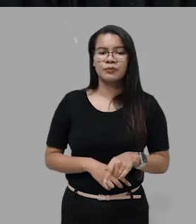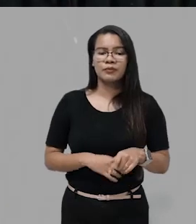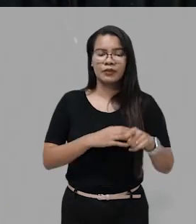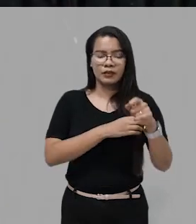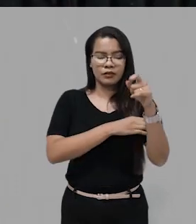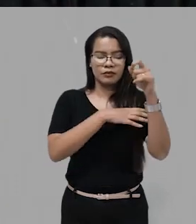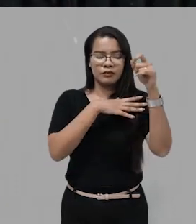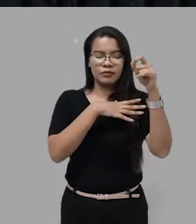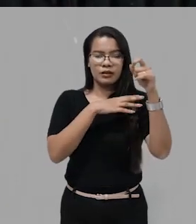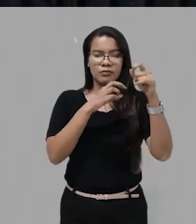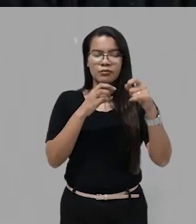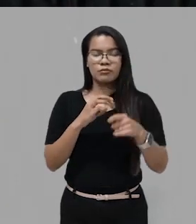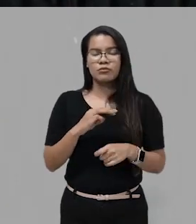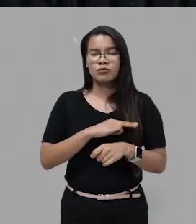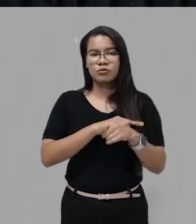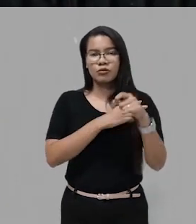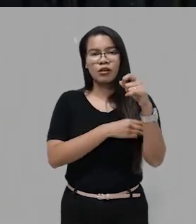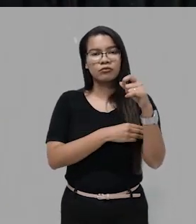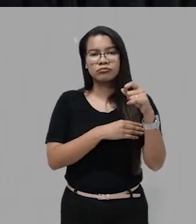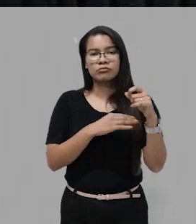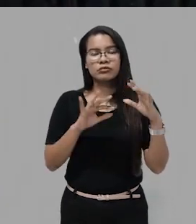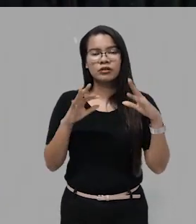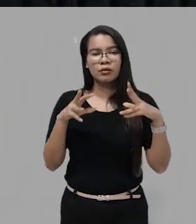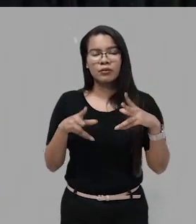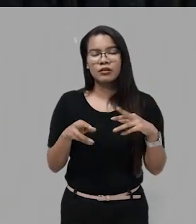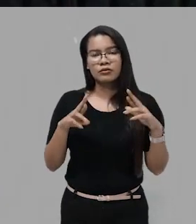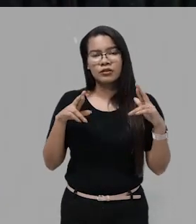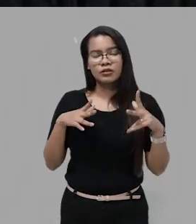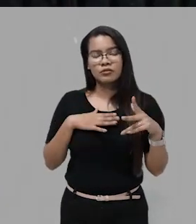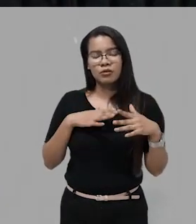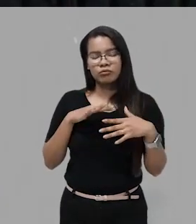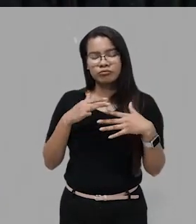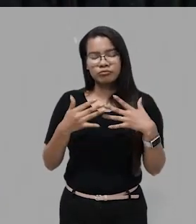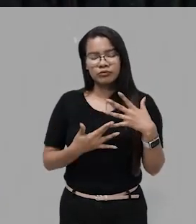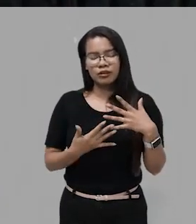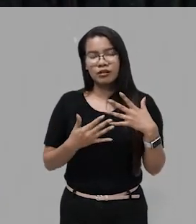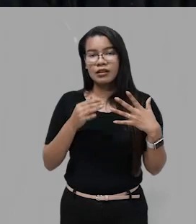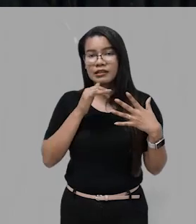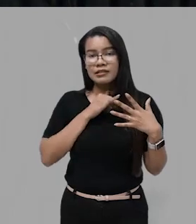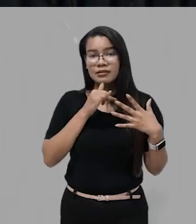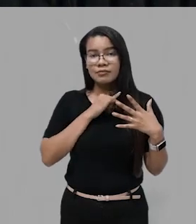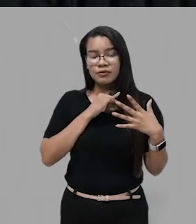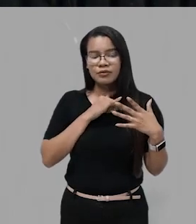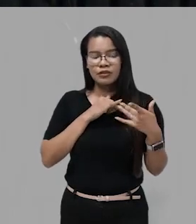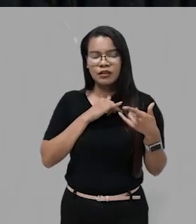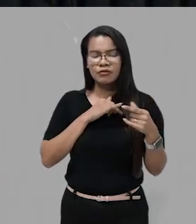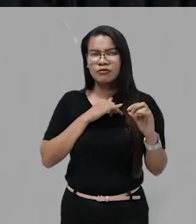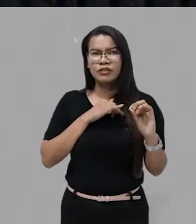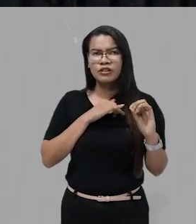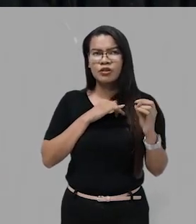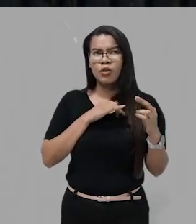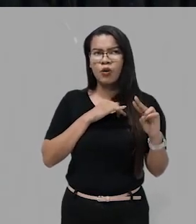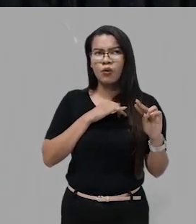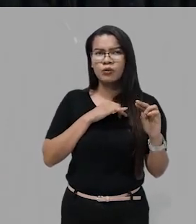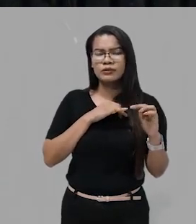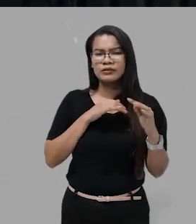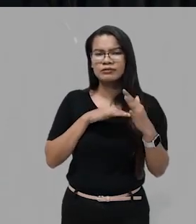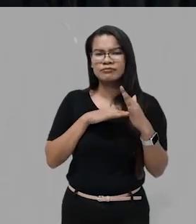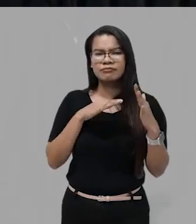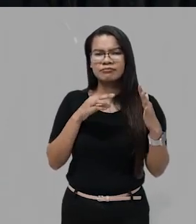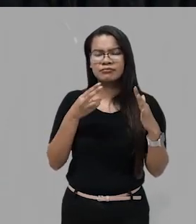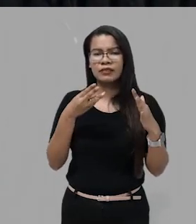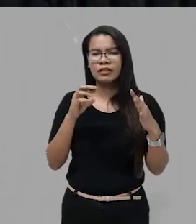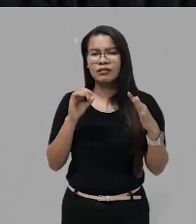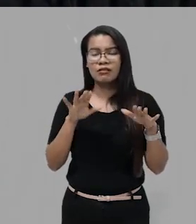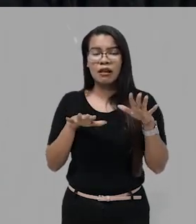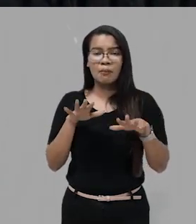fibras musculares. Totalmente diferente aqui dos meus dedos, por exemplo. Vai inervar 20, 30, não sei quanto, isso